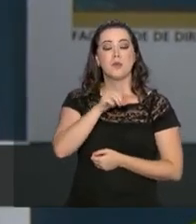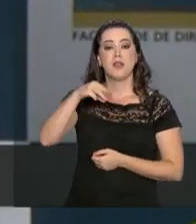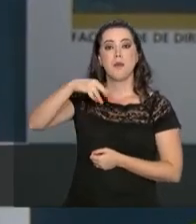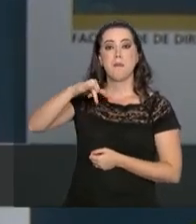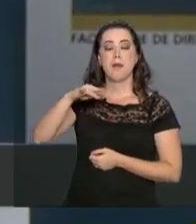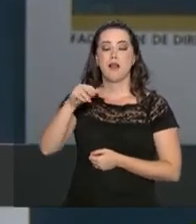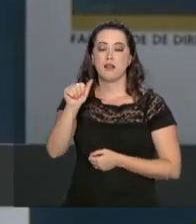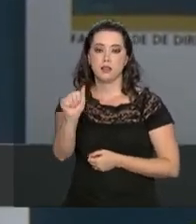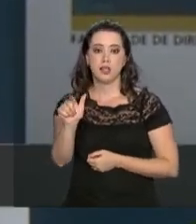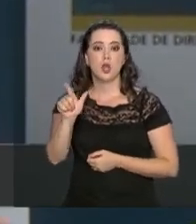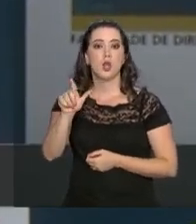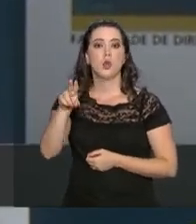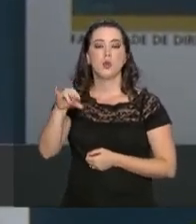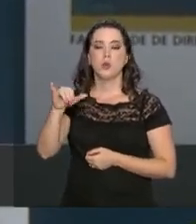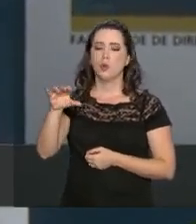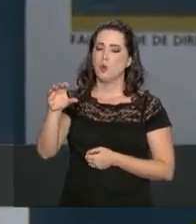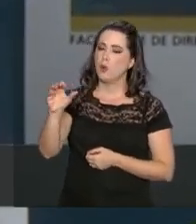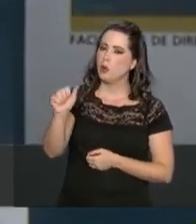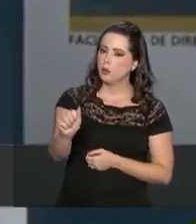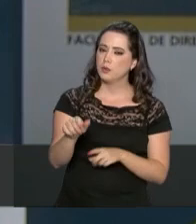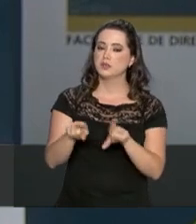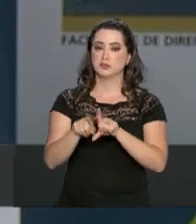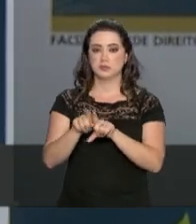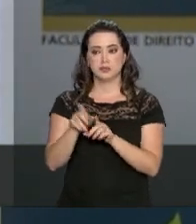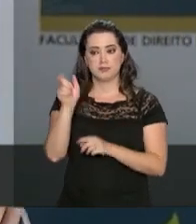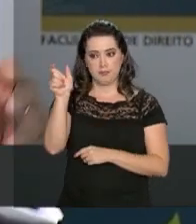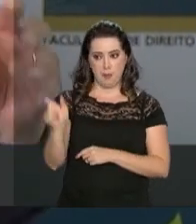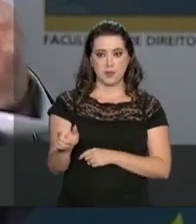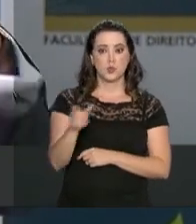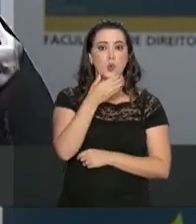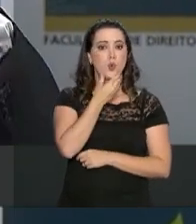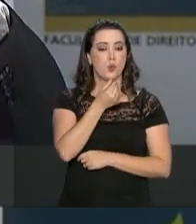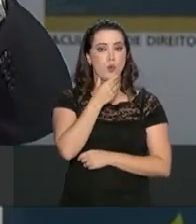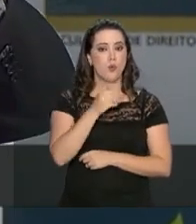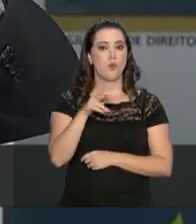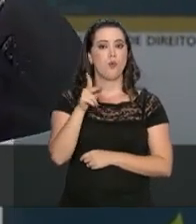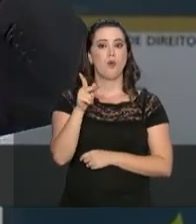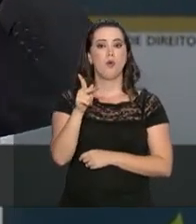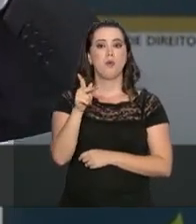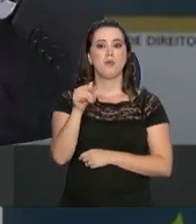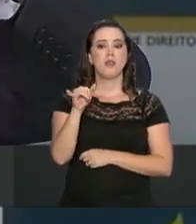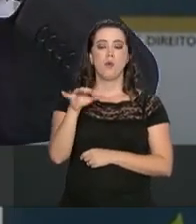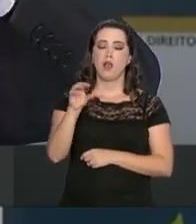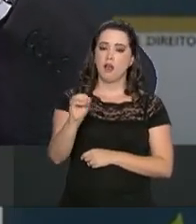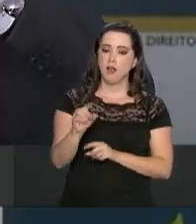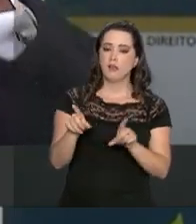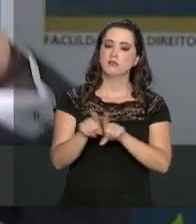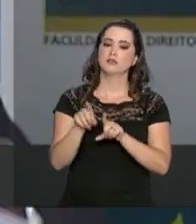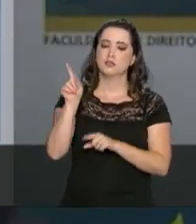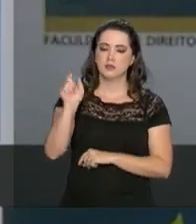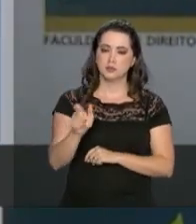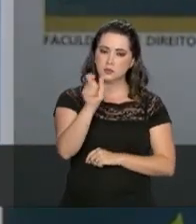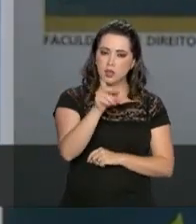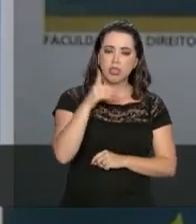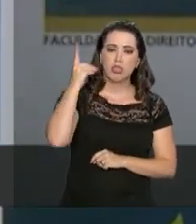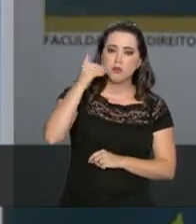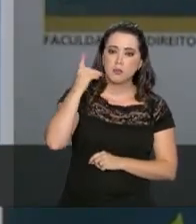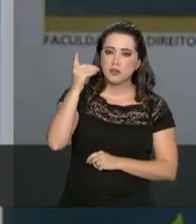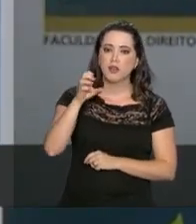Caio, o Mário Duarte, a Maria Luísa Bufo, o deputado Herculano